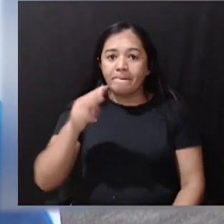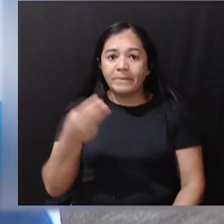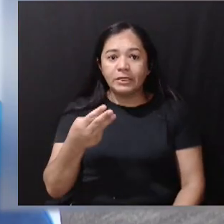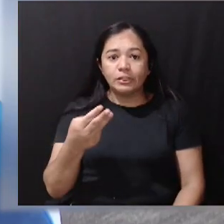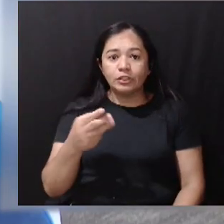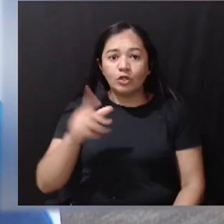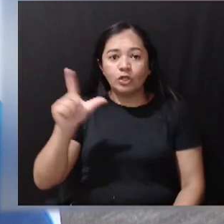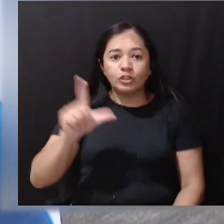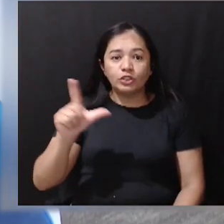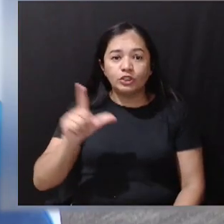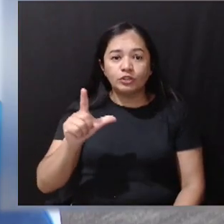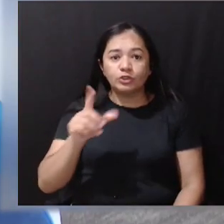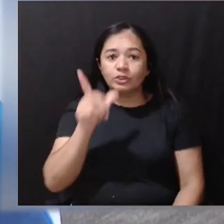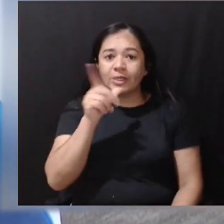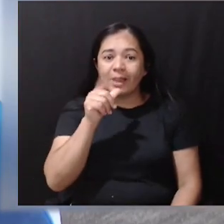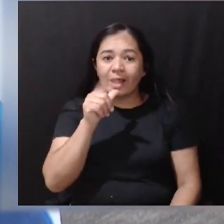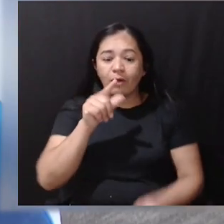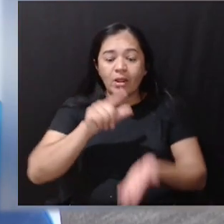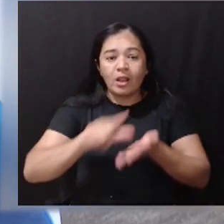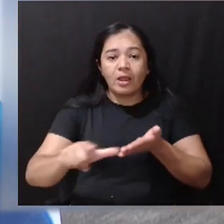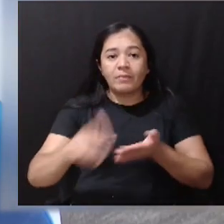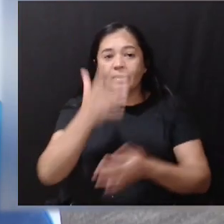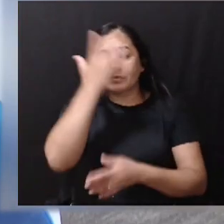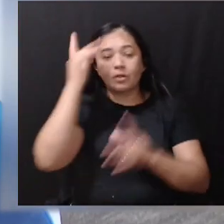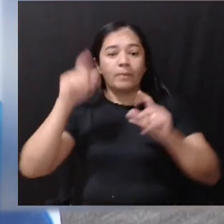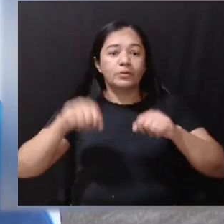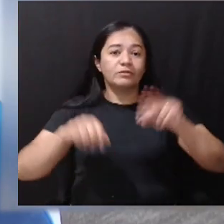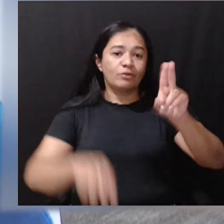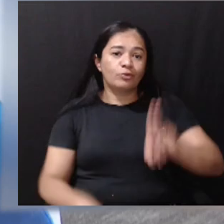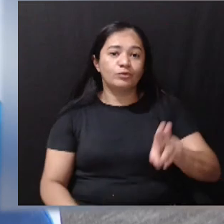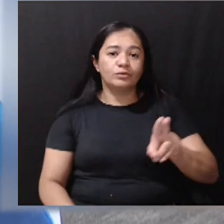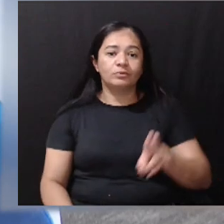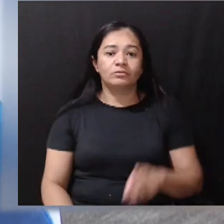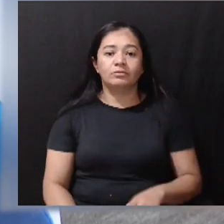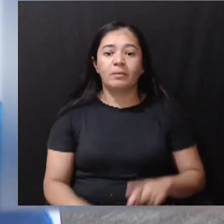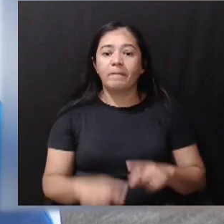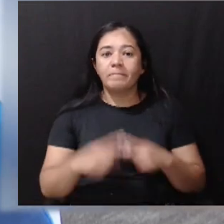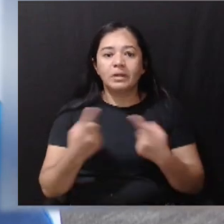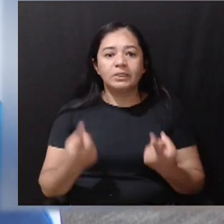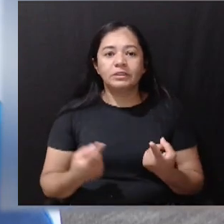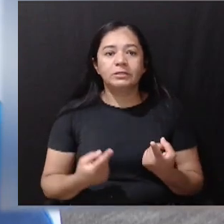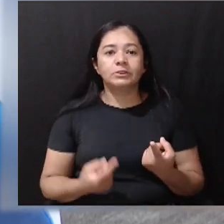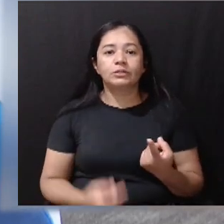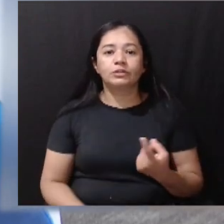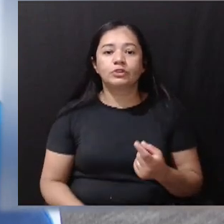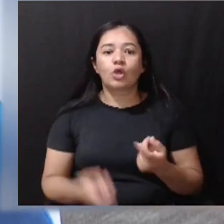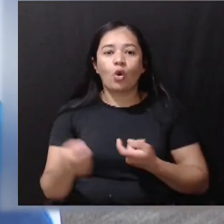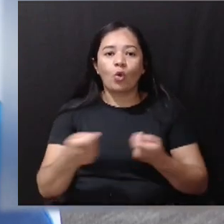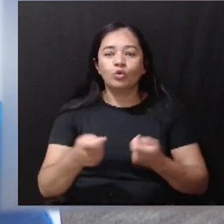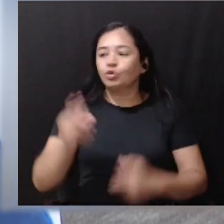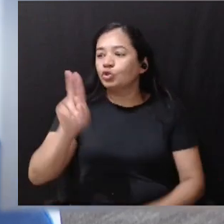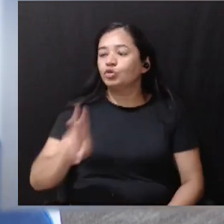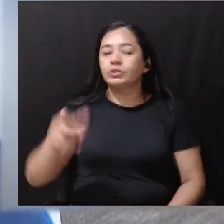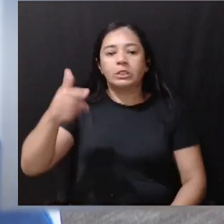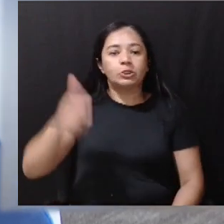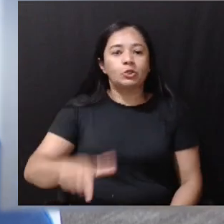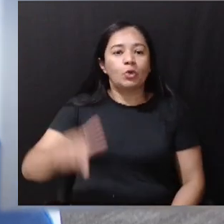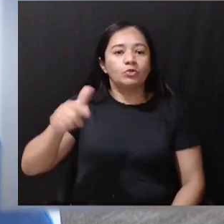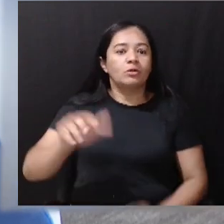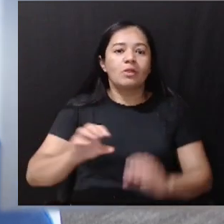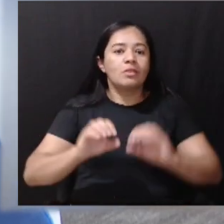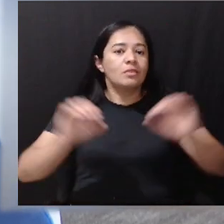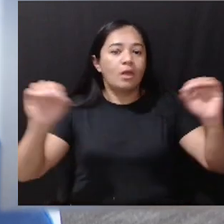potável, que as pessoas poderiam estar utilizando. Sem, né, nenhum controle de reutilização de água, né, nenhuma possibilidade da